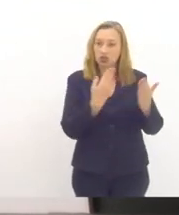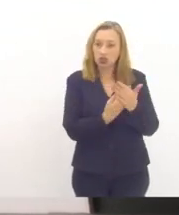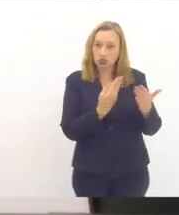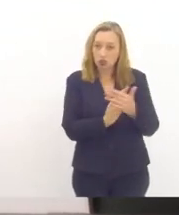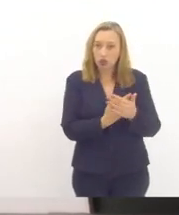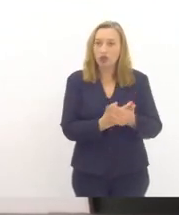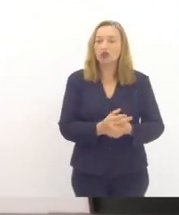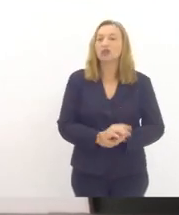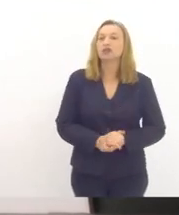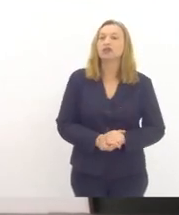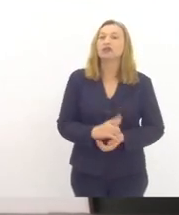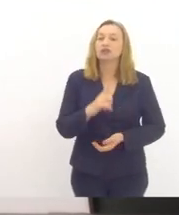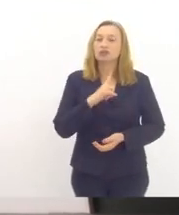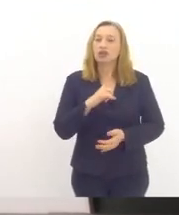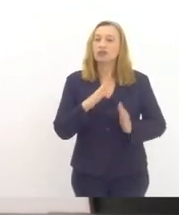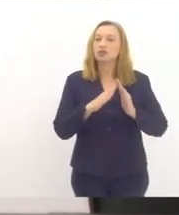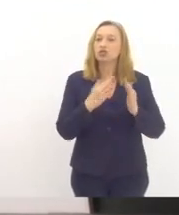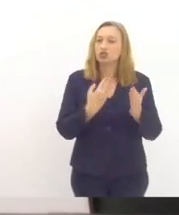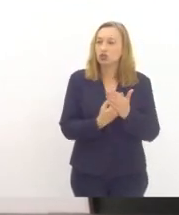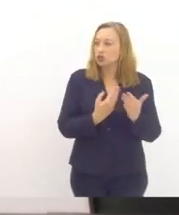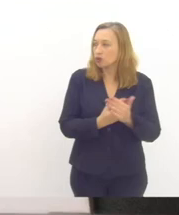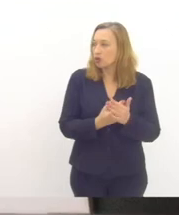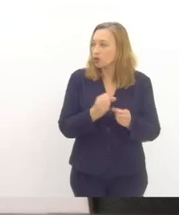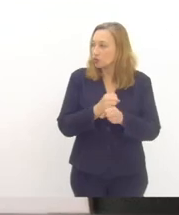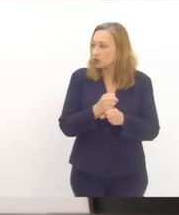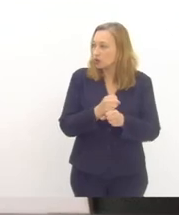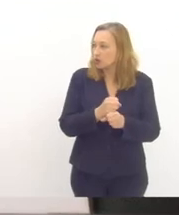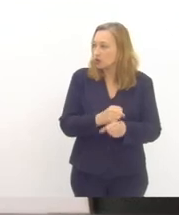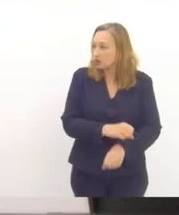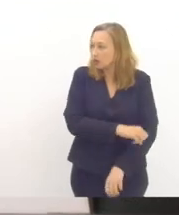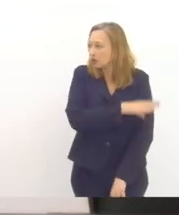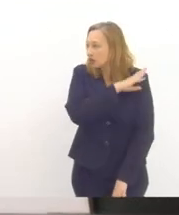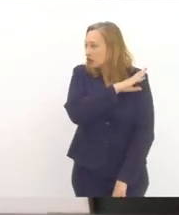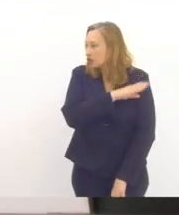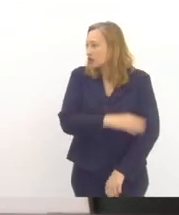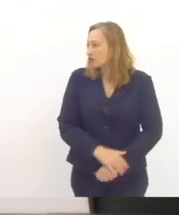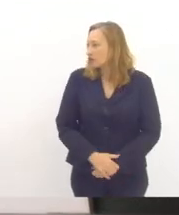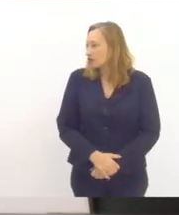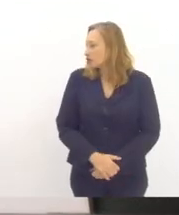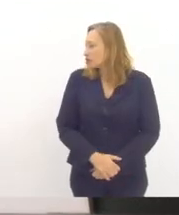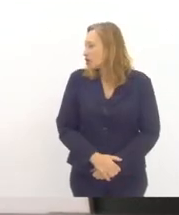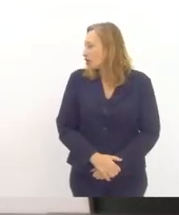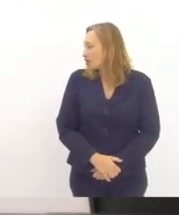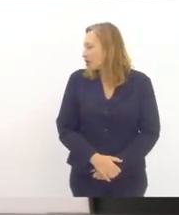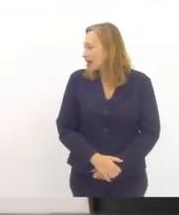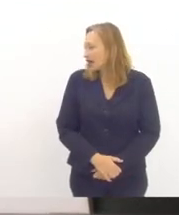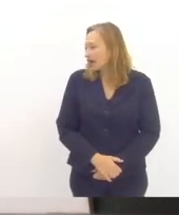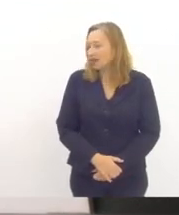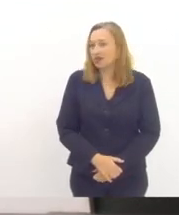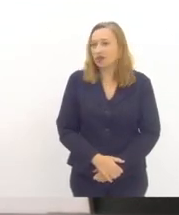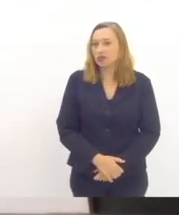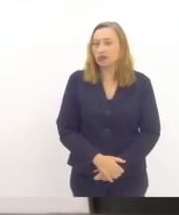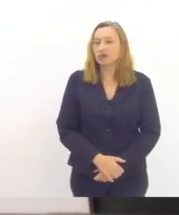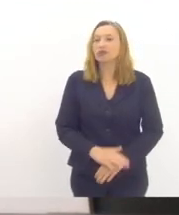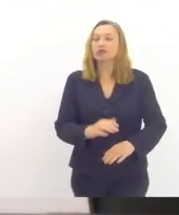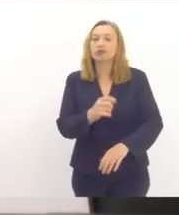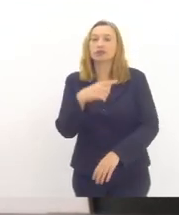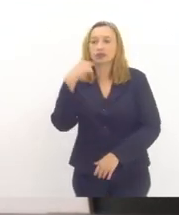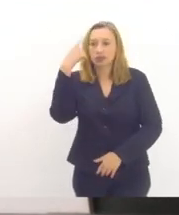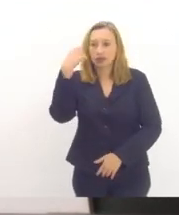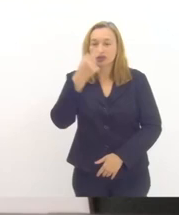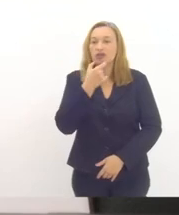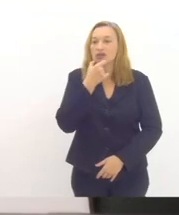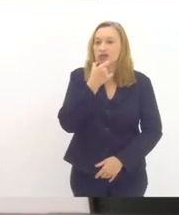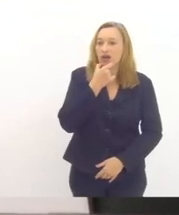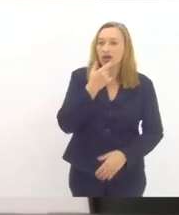nós temos em nossas escolas, desde os anos iniciais, o inglês, o francês e o espanhol, que são